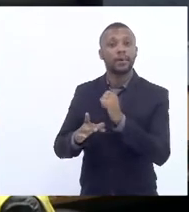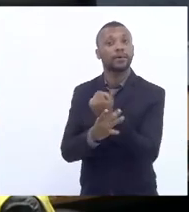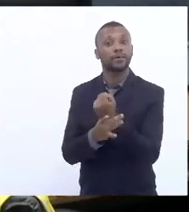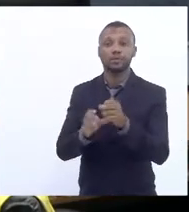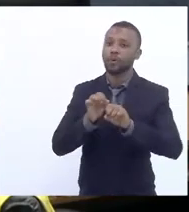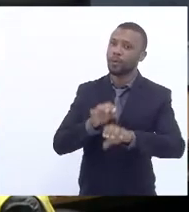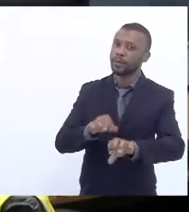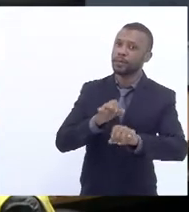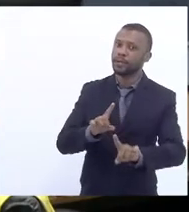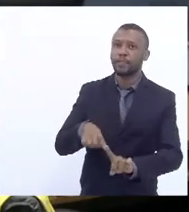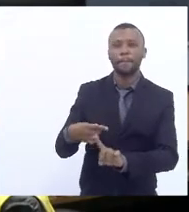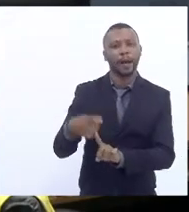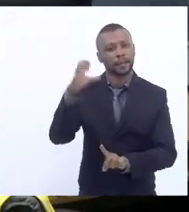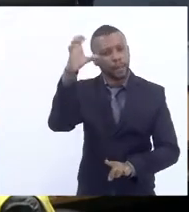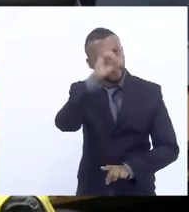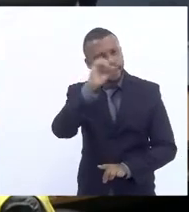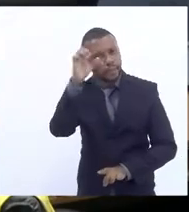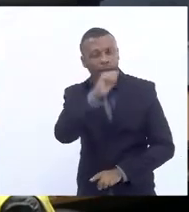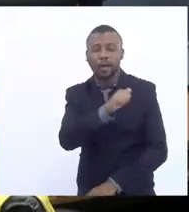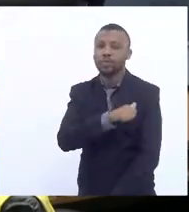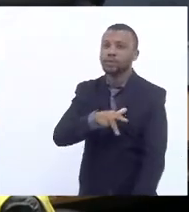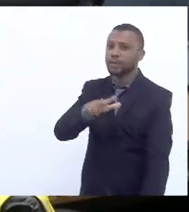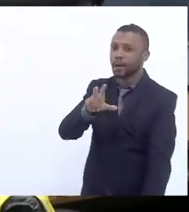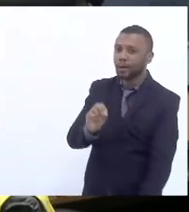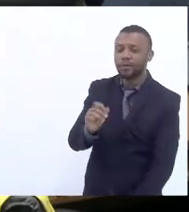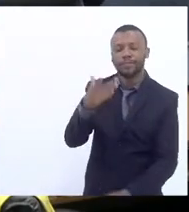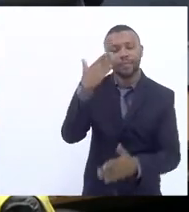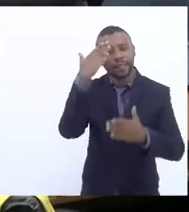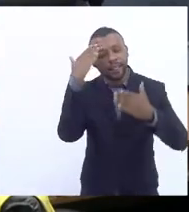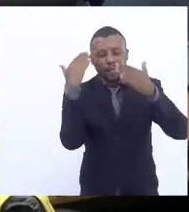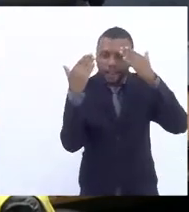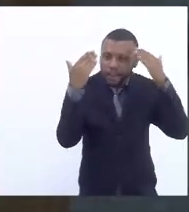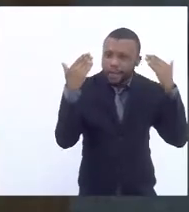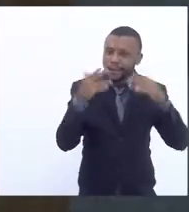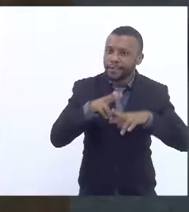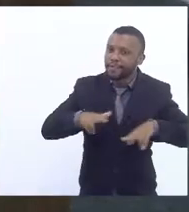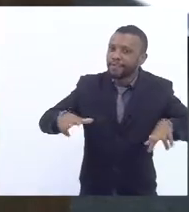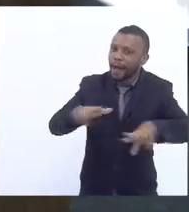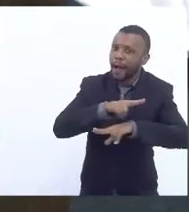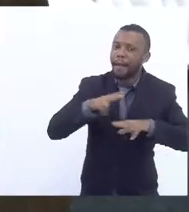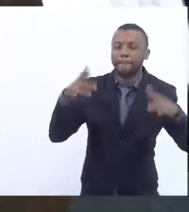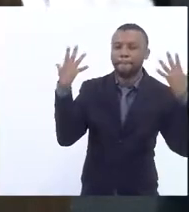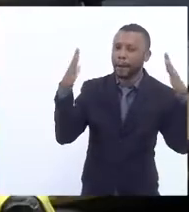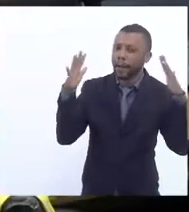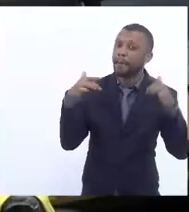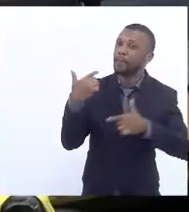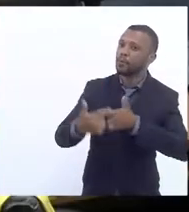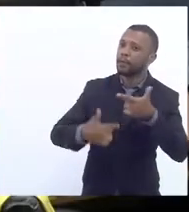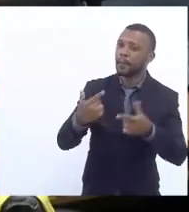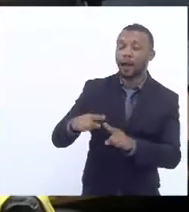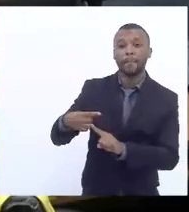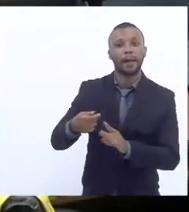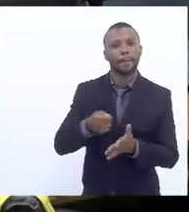nossos alunos de forma lúdica e diversa. Parabéns pela pelo ordem, trabalho e pela luta. Pela ordem, senhor